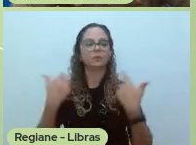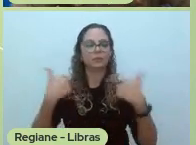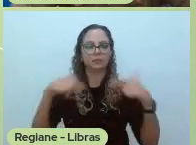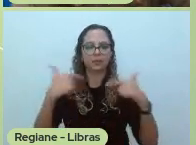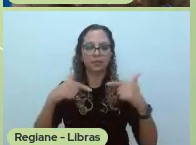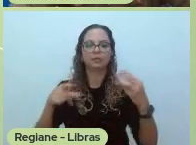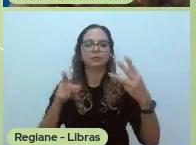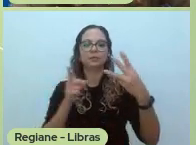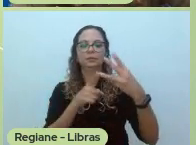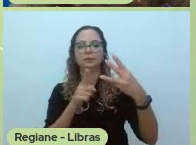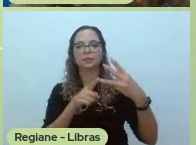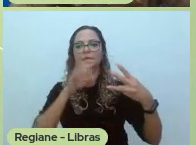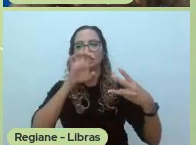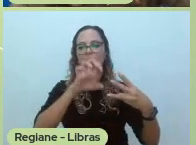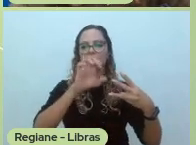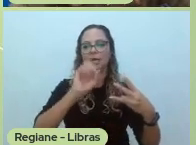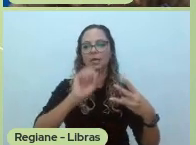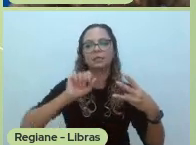ESG,